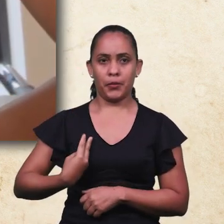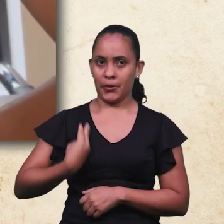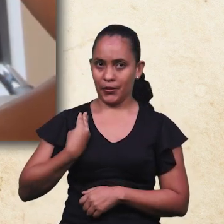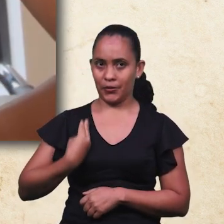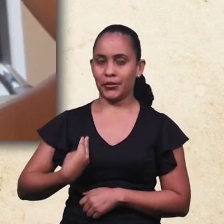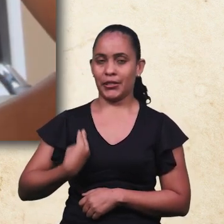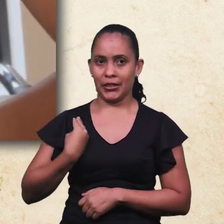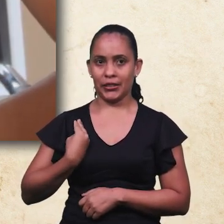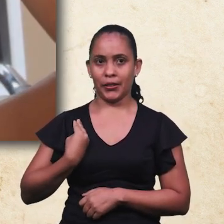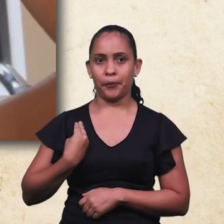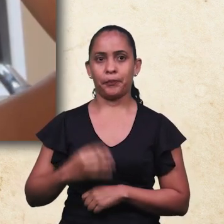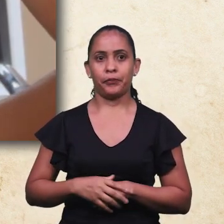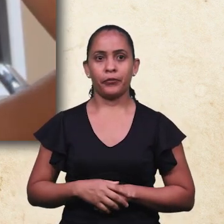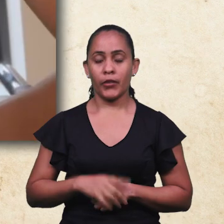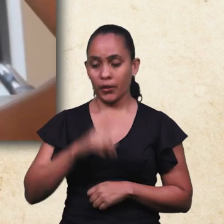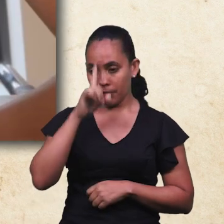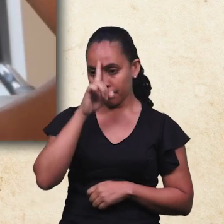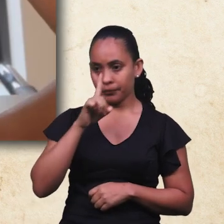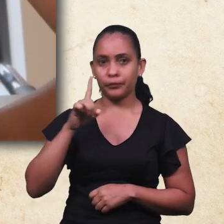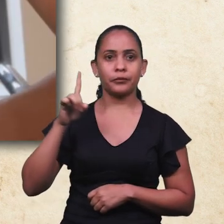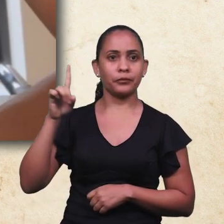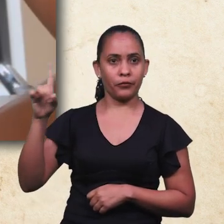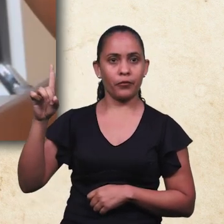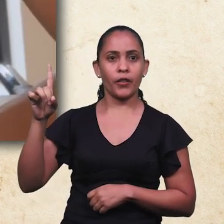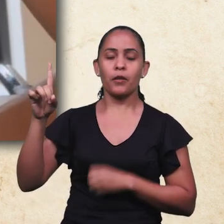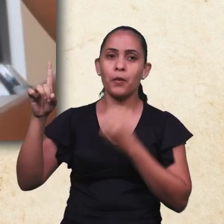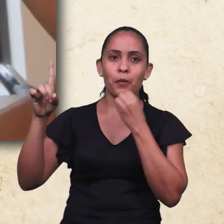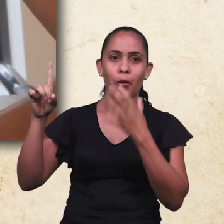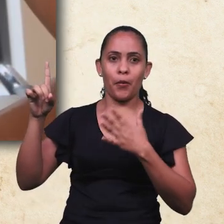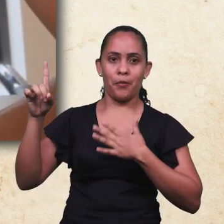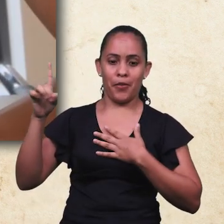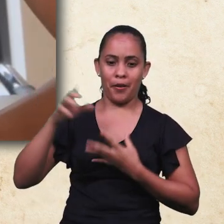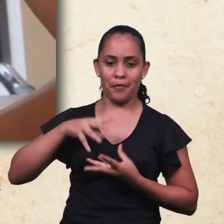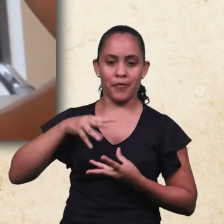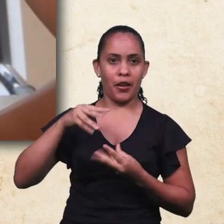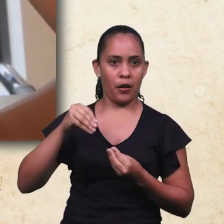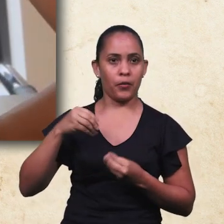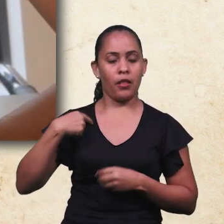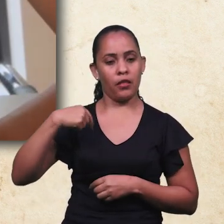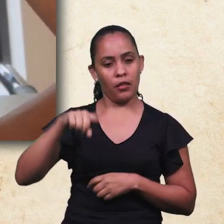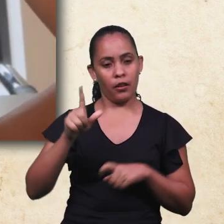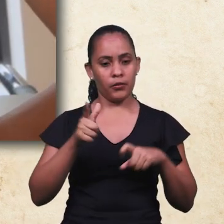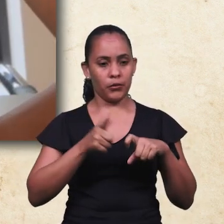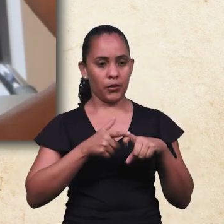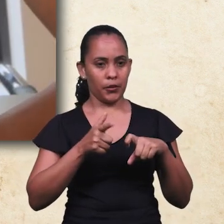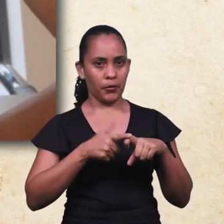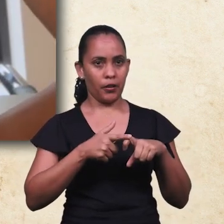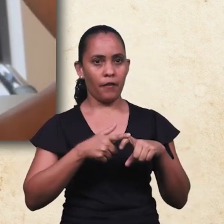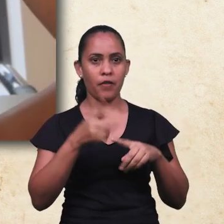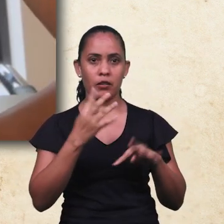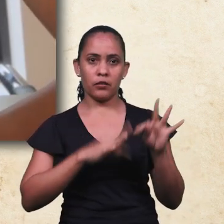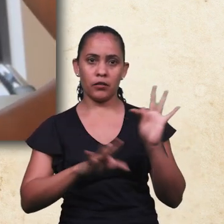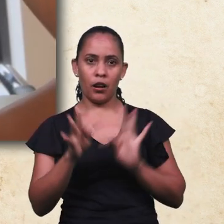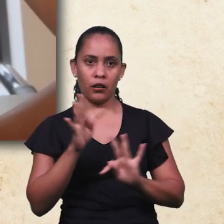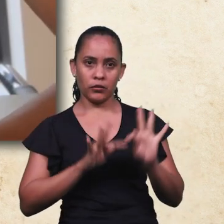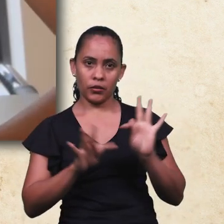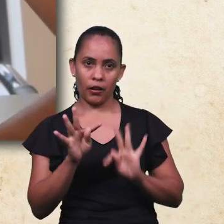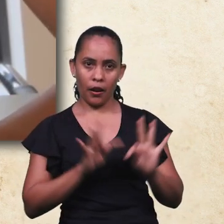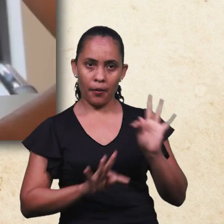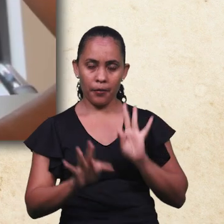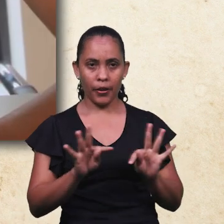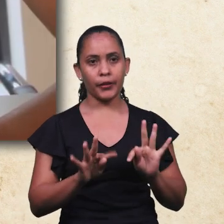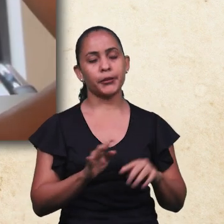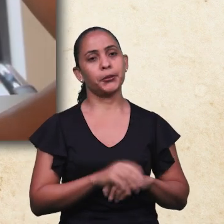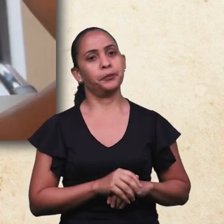situações. E o Senhor não fez bem só para a minha alma. No hospital que eu fazia o tratamento, era um